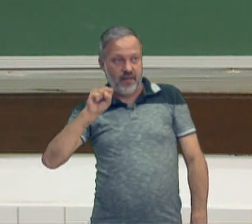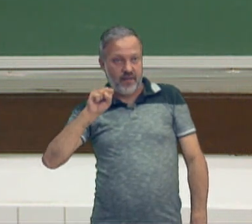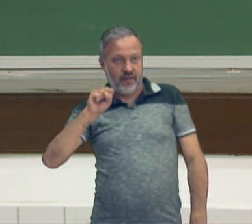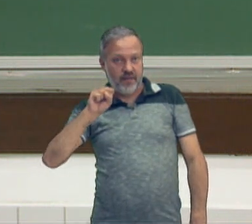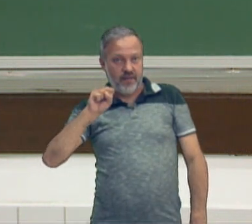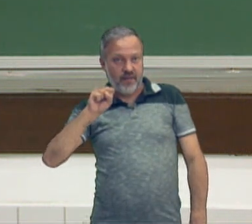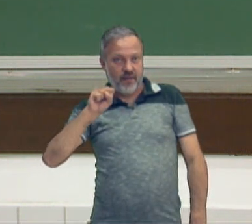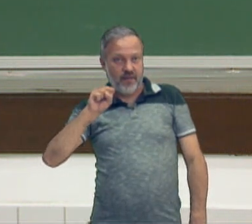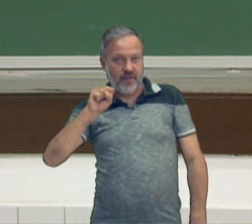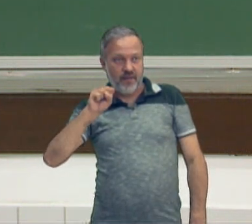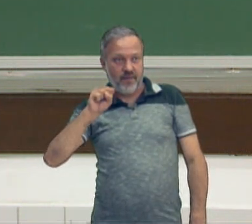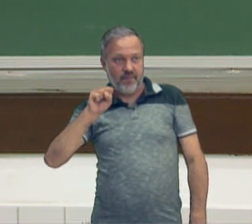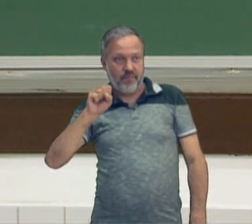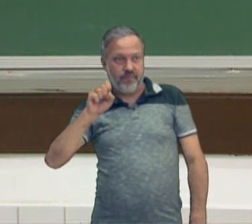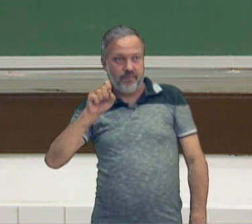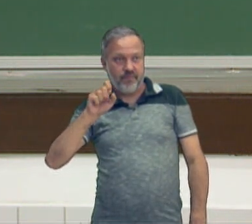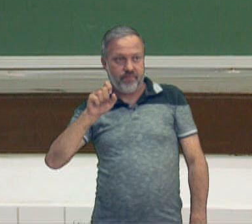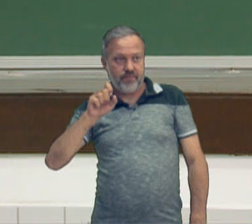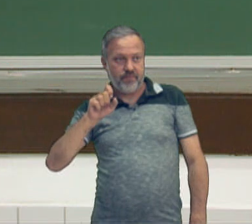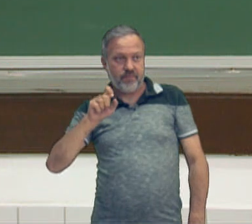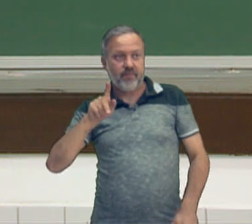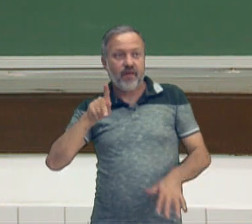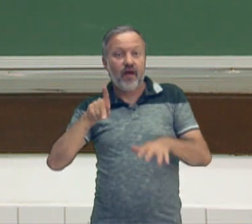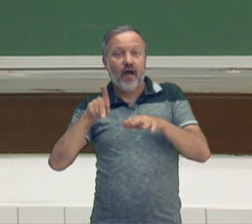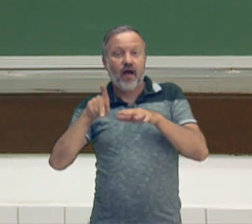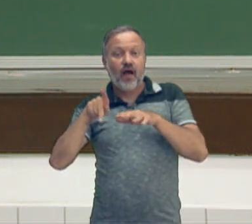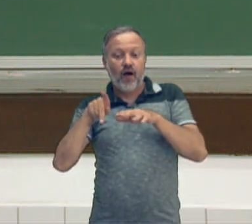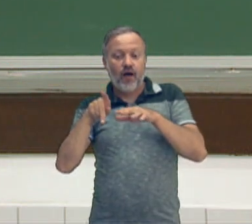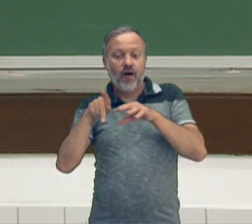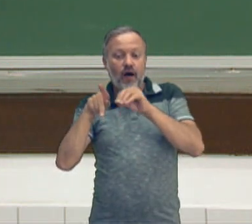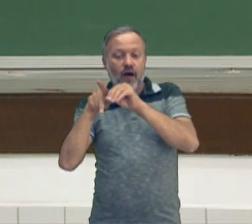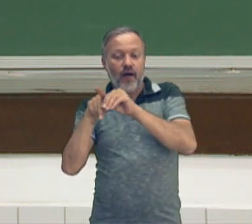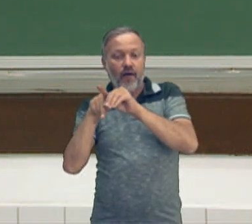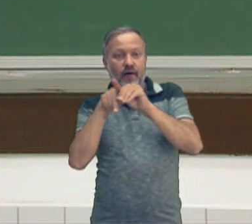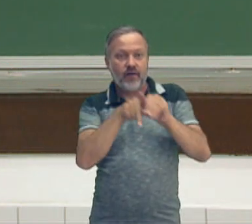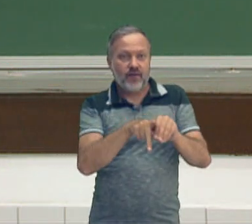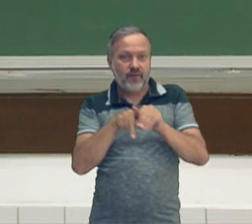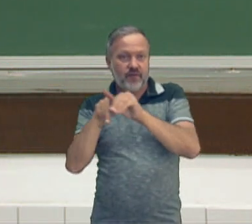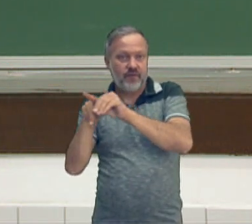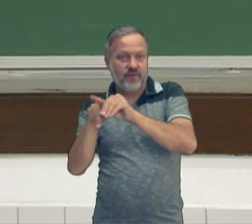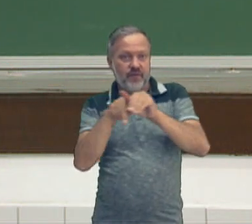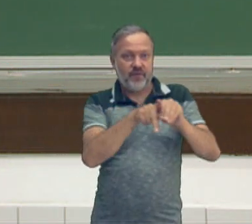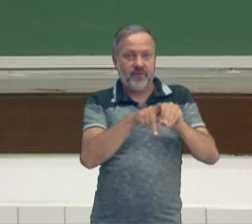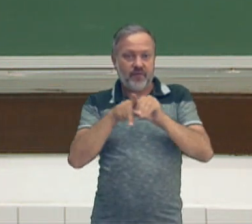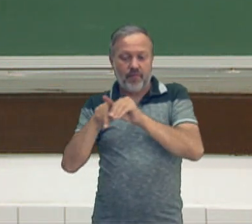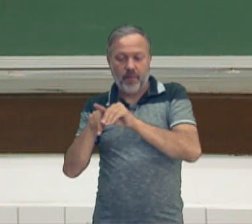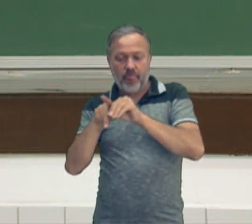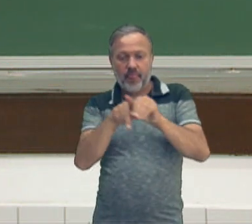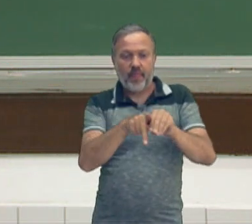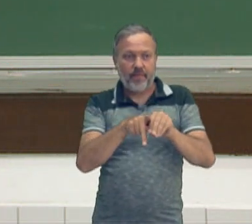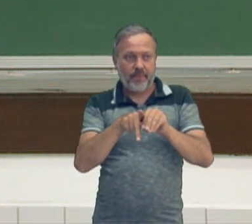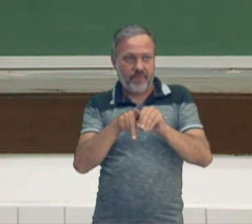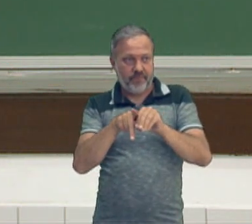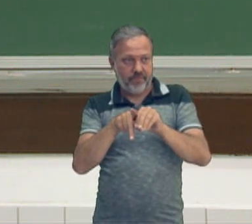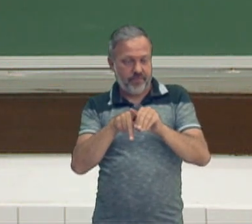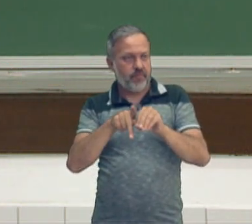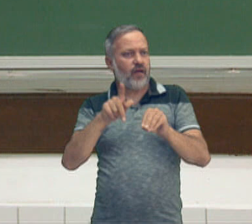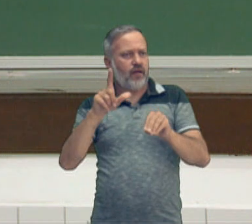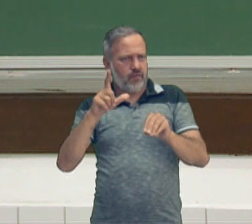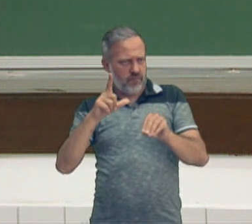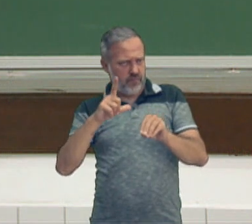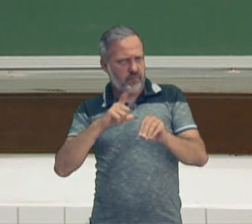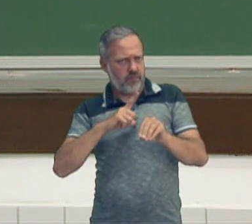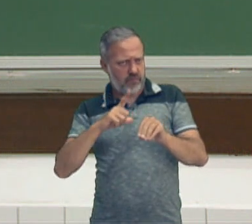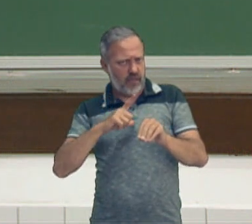uma pessoa ou de um grupo de pessoas que vai de um lugar para outro. É só pessoas? É óbvio que não. Existem alguns animais,